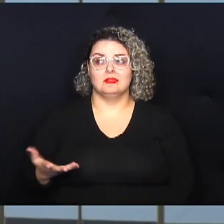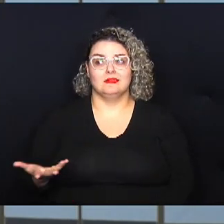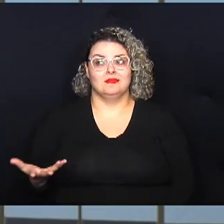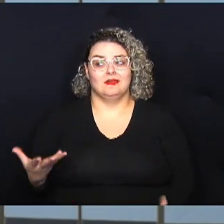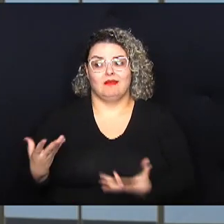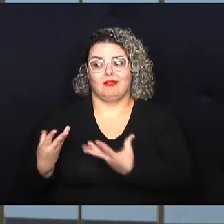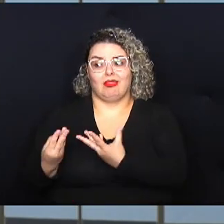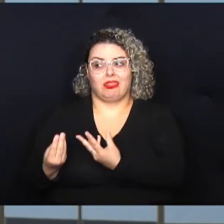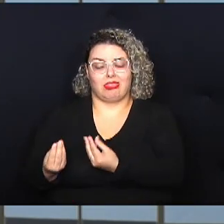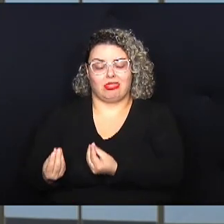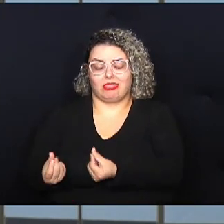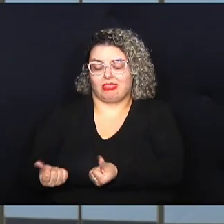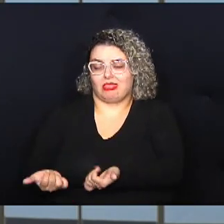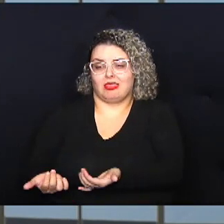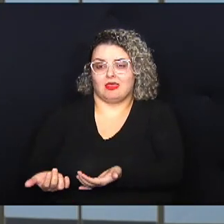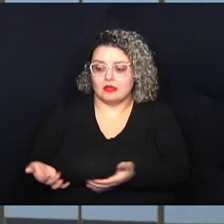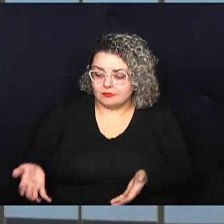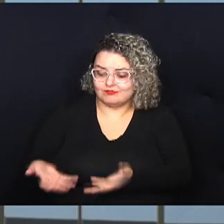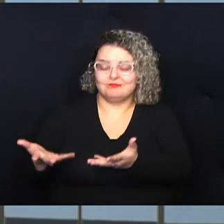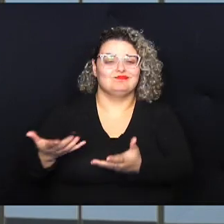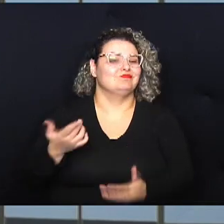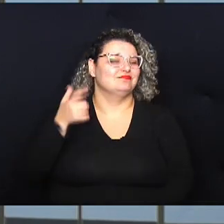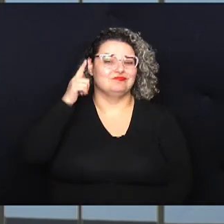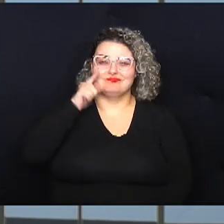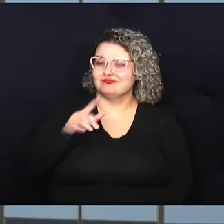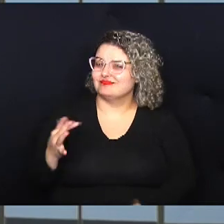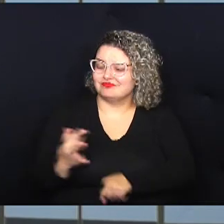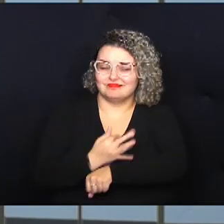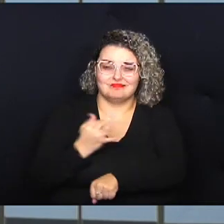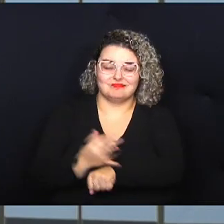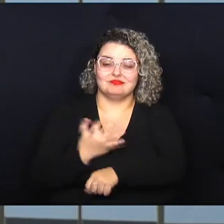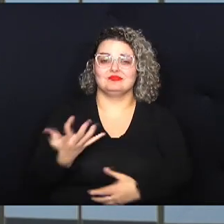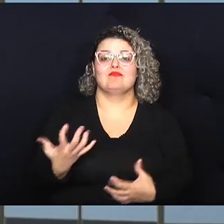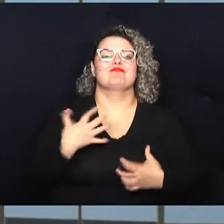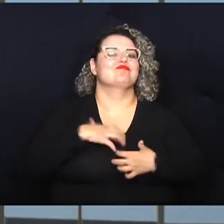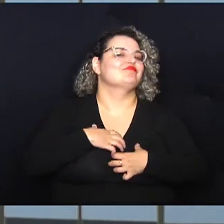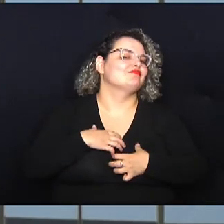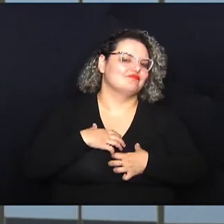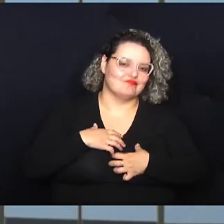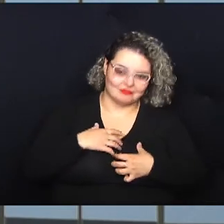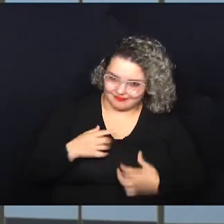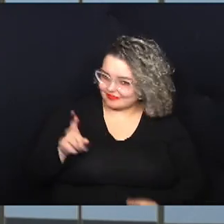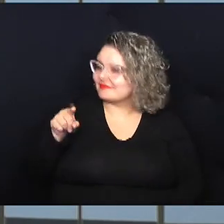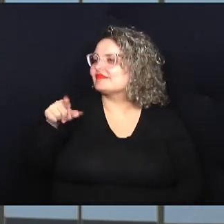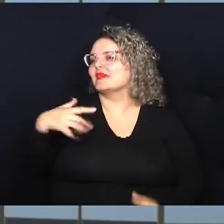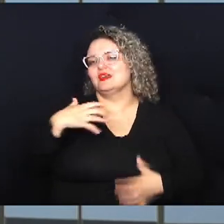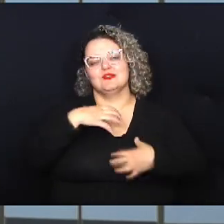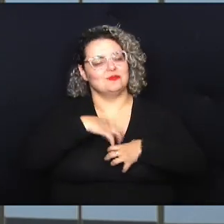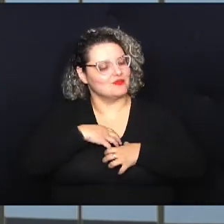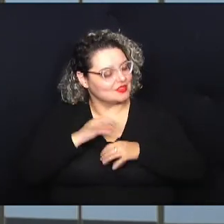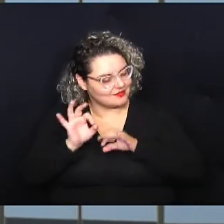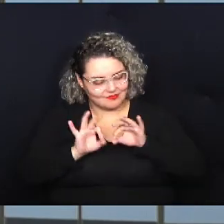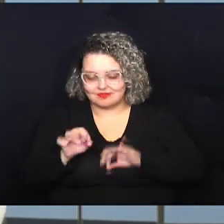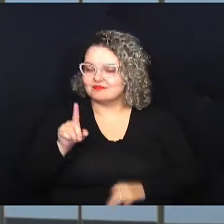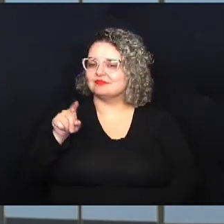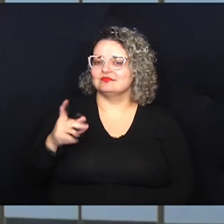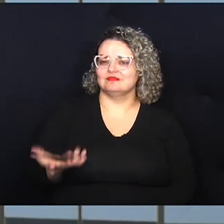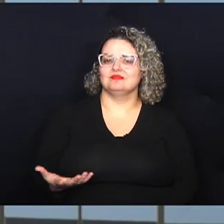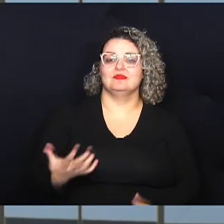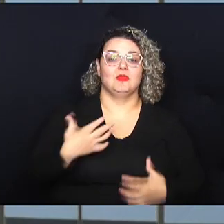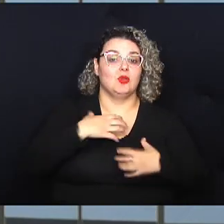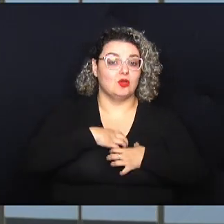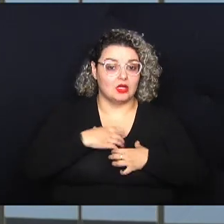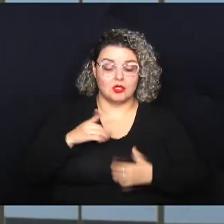Por mais que ela vai ser empurrada, ela não vai aguentar. O emocional dela não está preparado. E aí o emocional